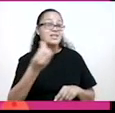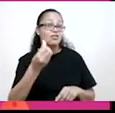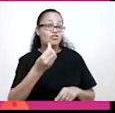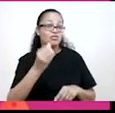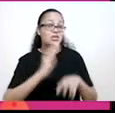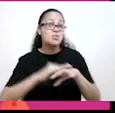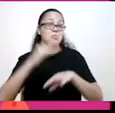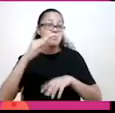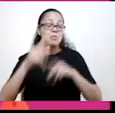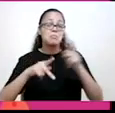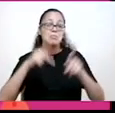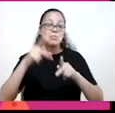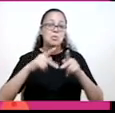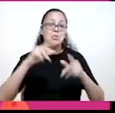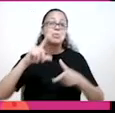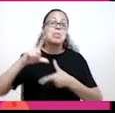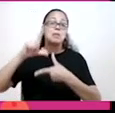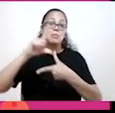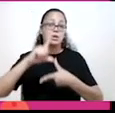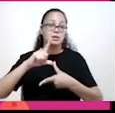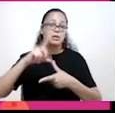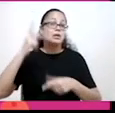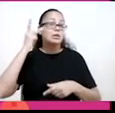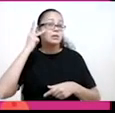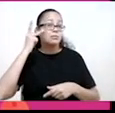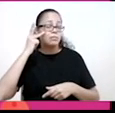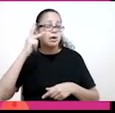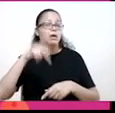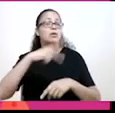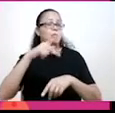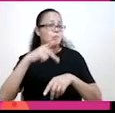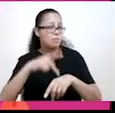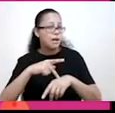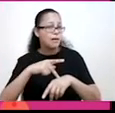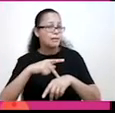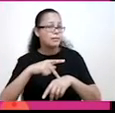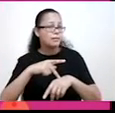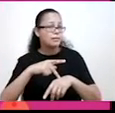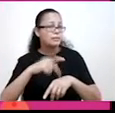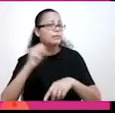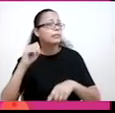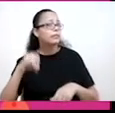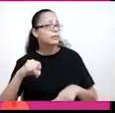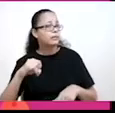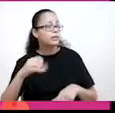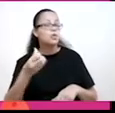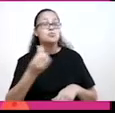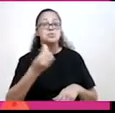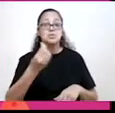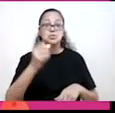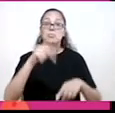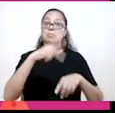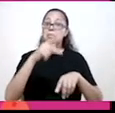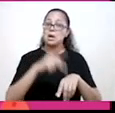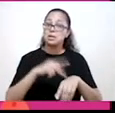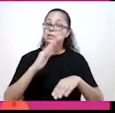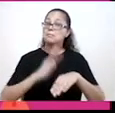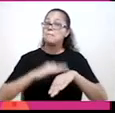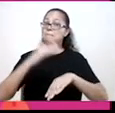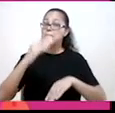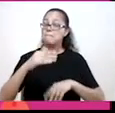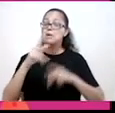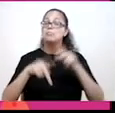da América Latina. Então, se a cidade de São Paulo fosse um país da América Latina, ela seria aí o sexto país mais populoso, só para vocês terem